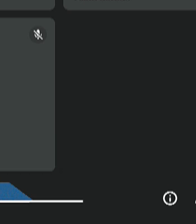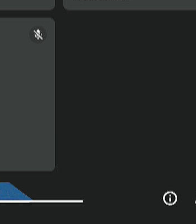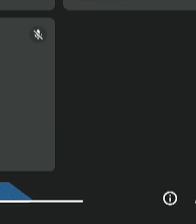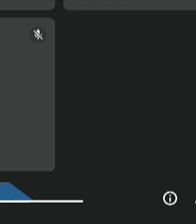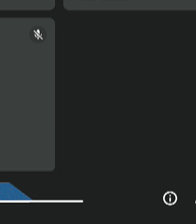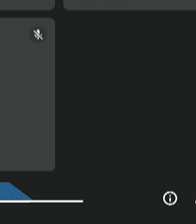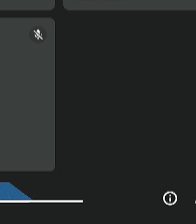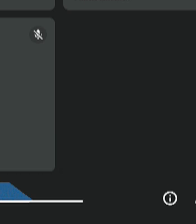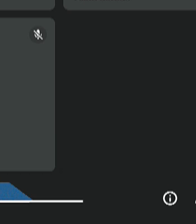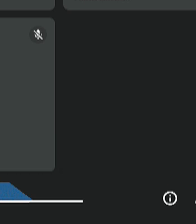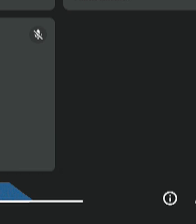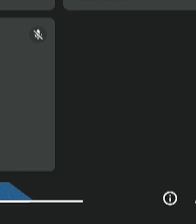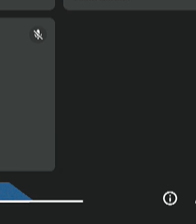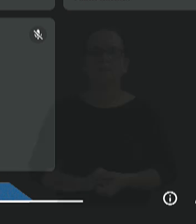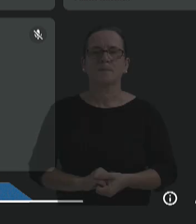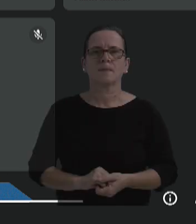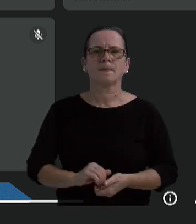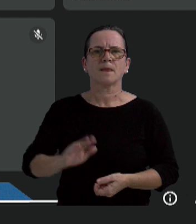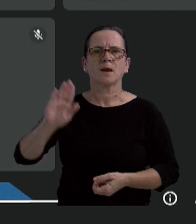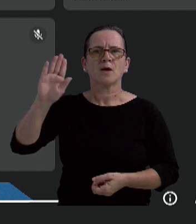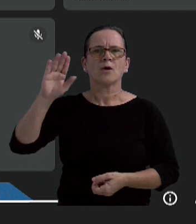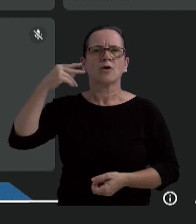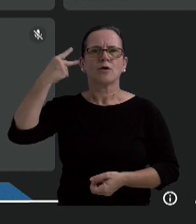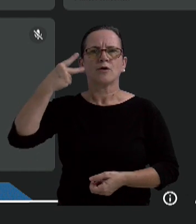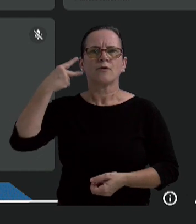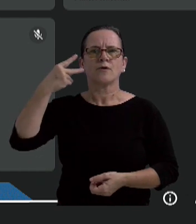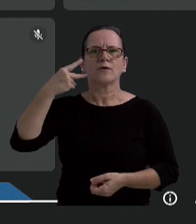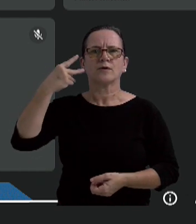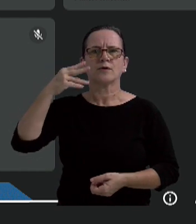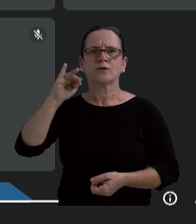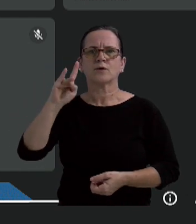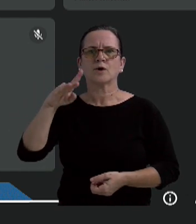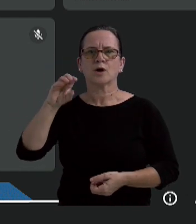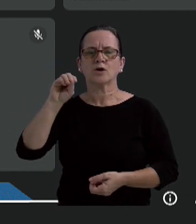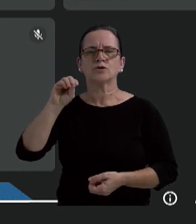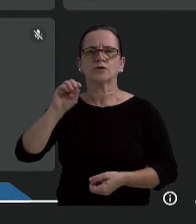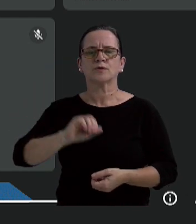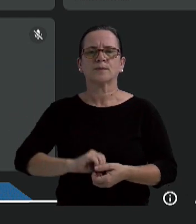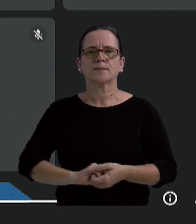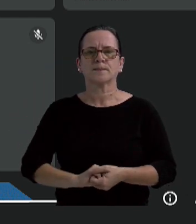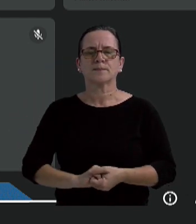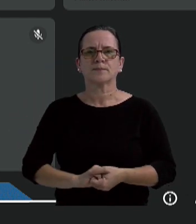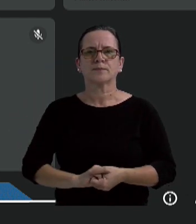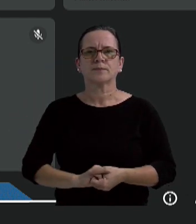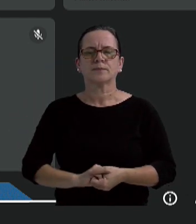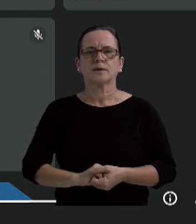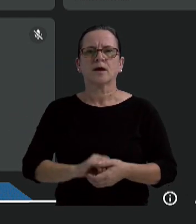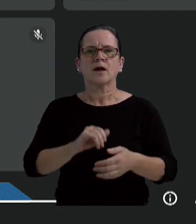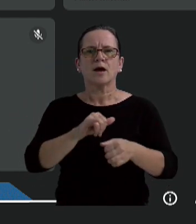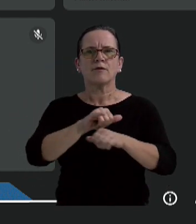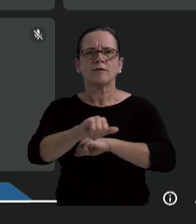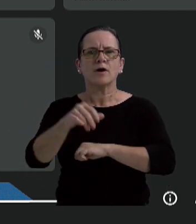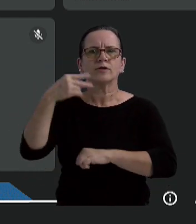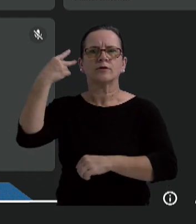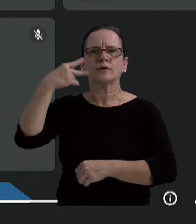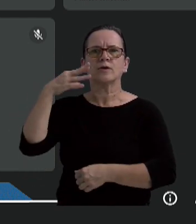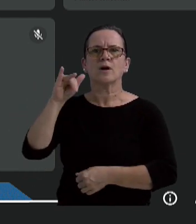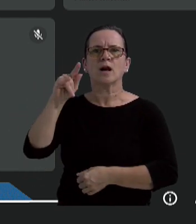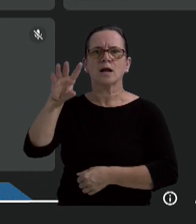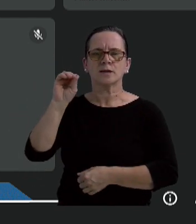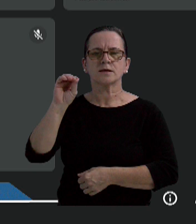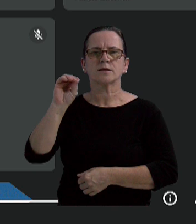questão de ó Senor Presidente questão de ord do vereador Marcos Roberto Tinho deixa ficar ausência do vereador alessandre